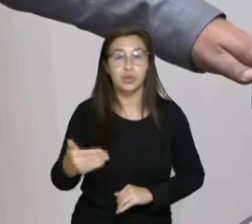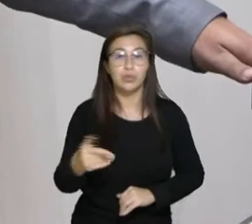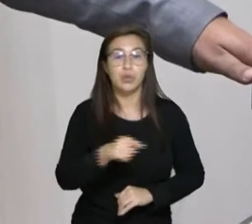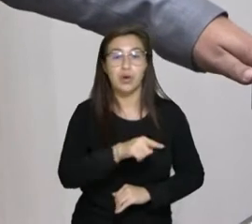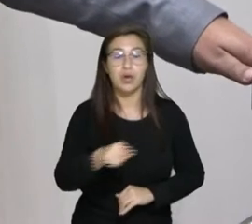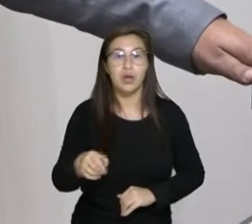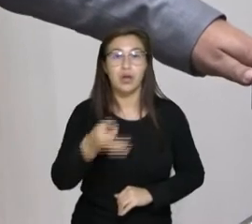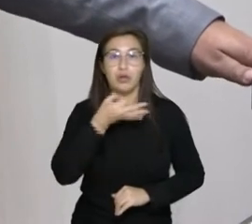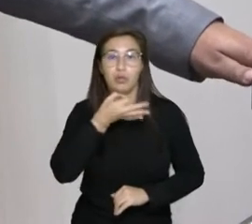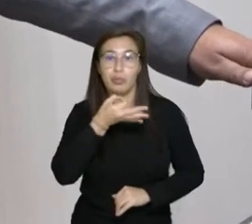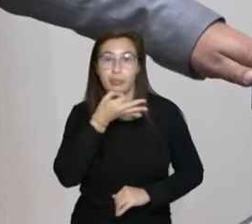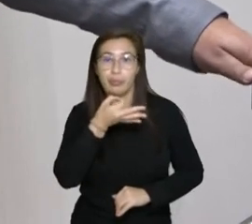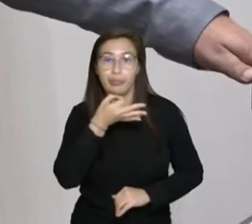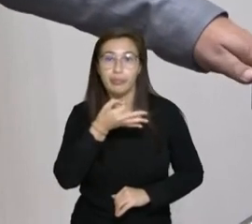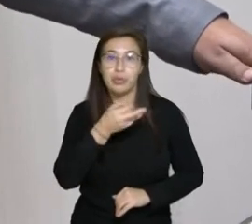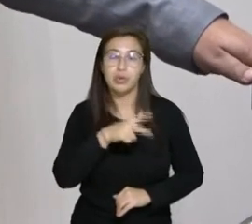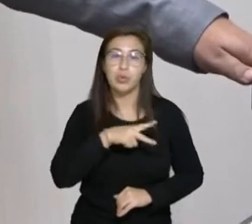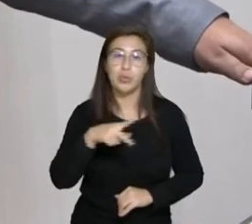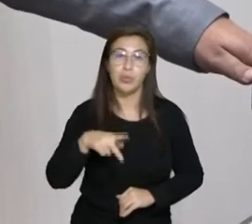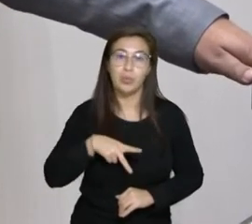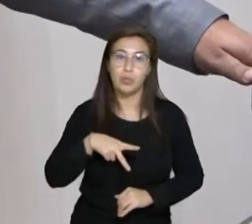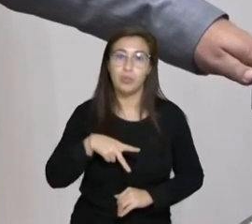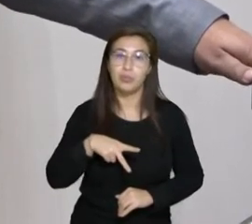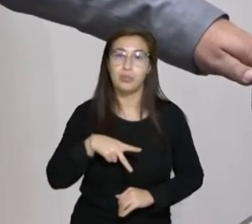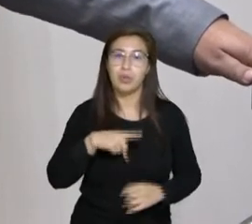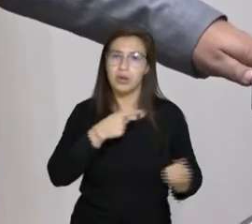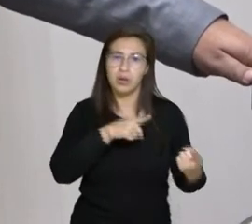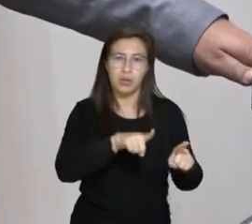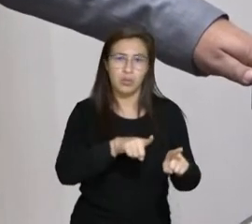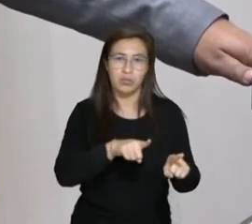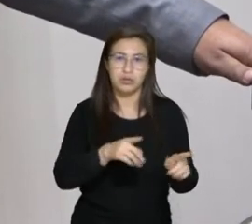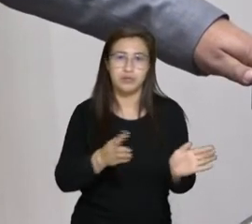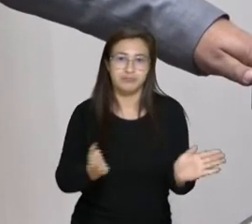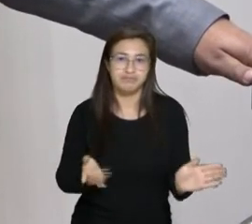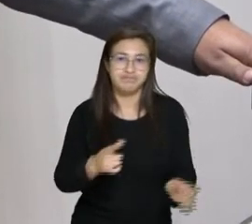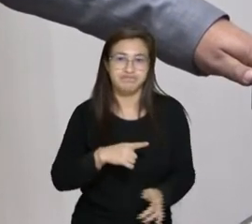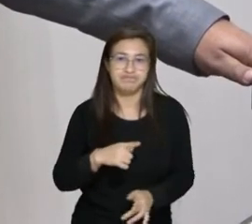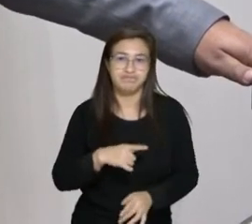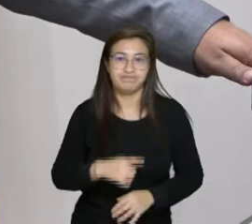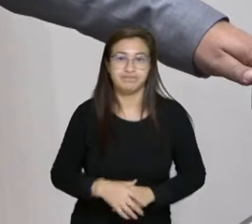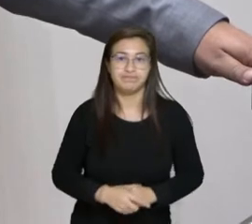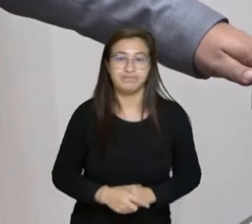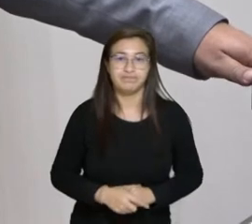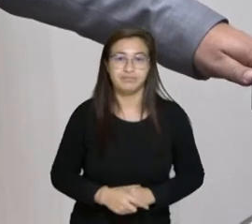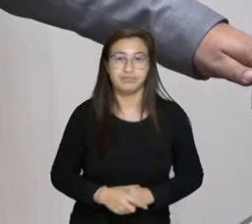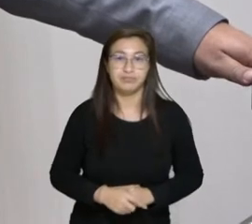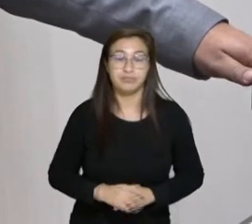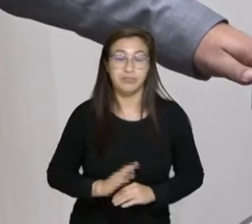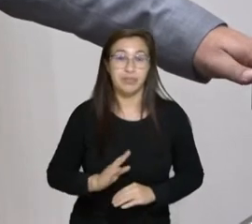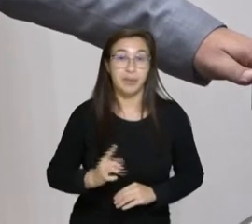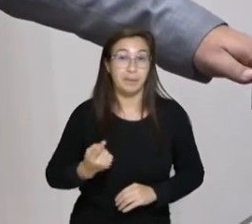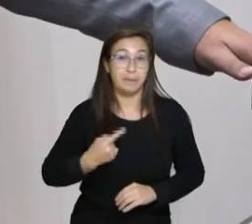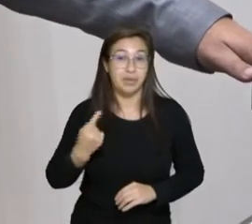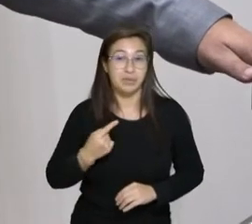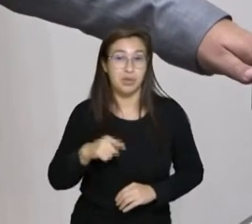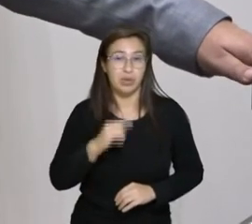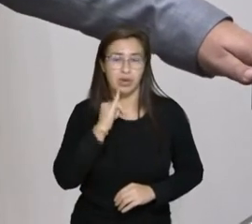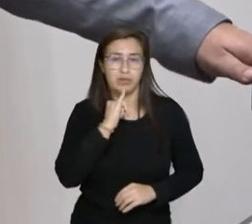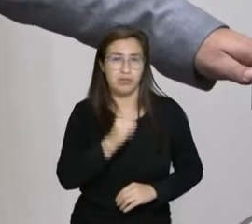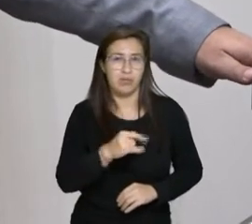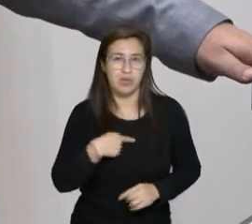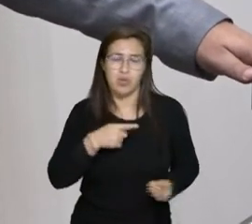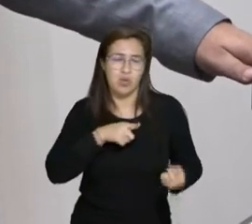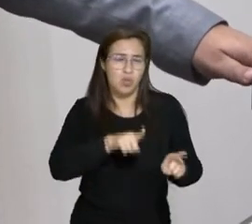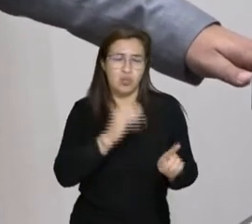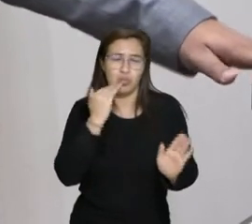um chicote ou no lombo e essa é a verdade e no primeiro momento ele se manifestou contrário